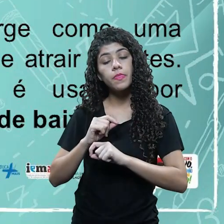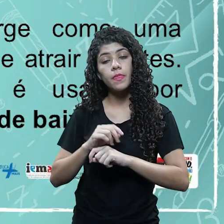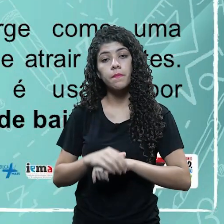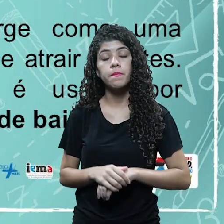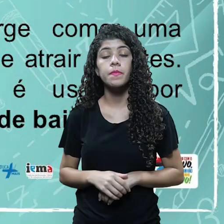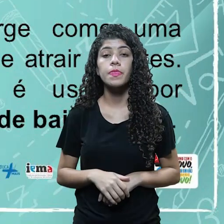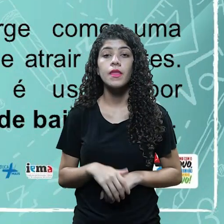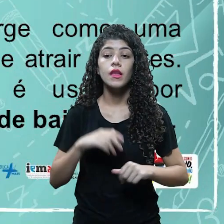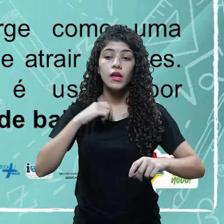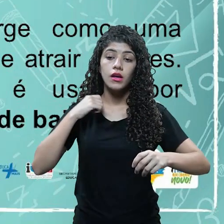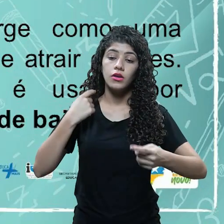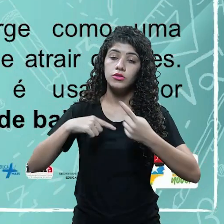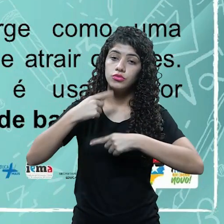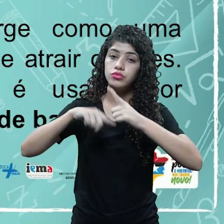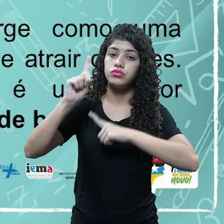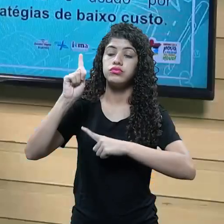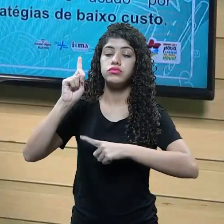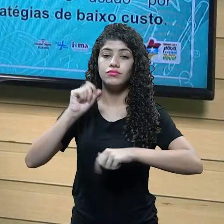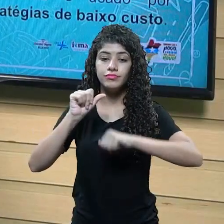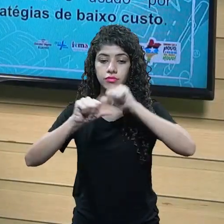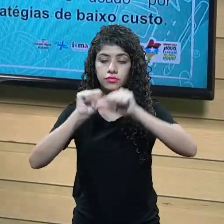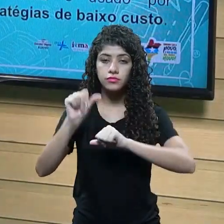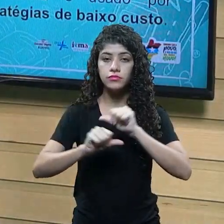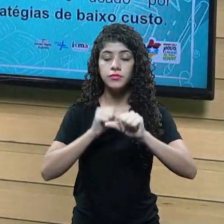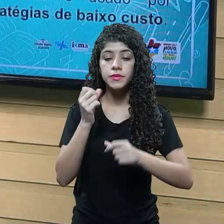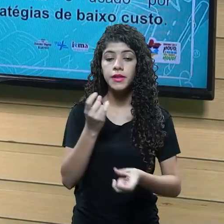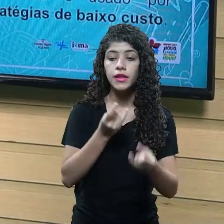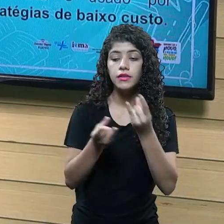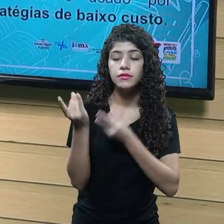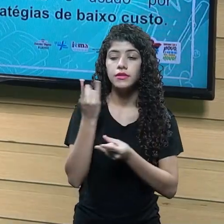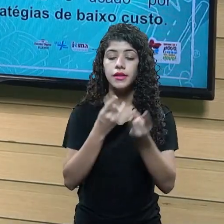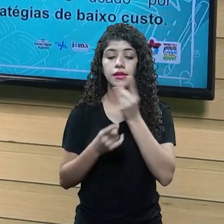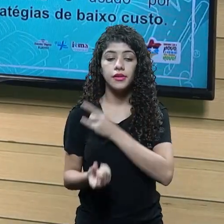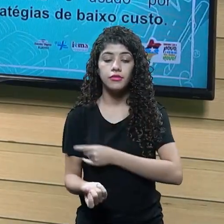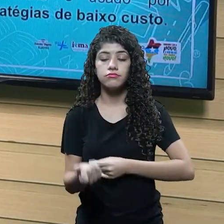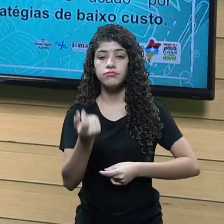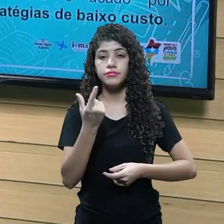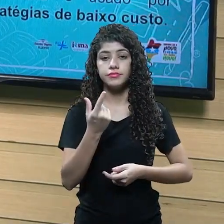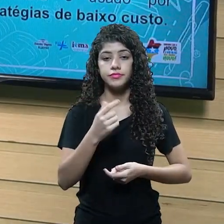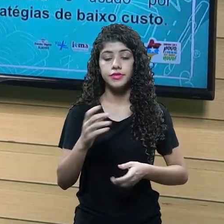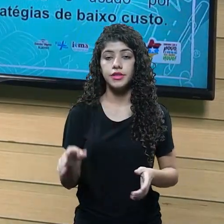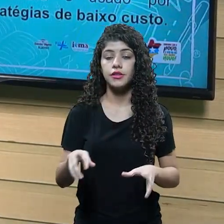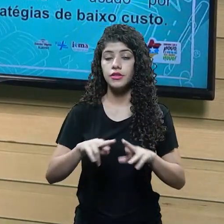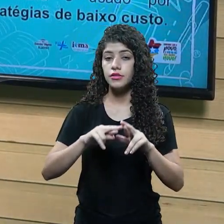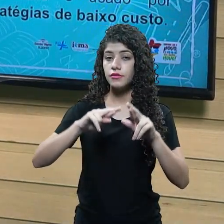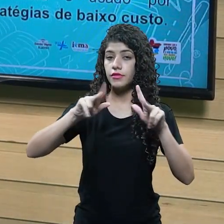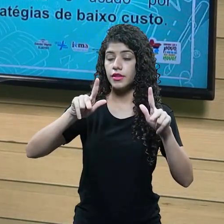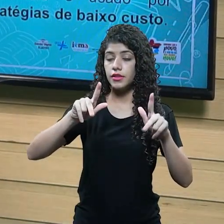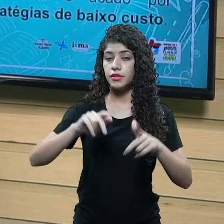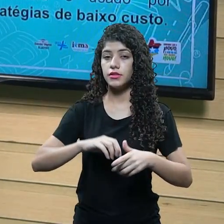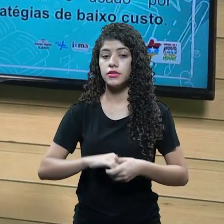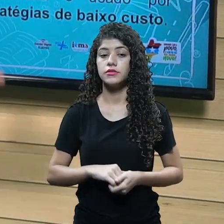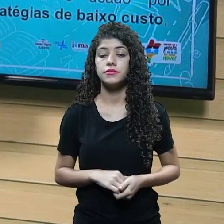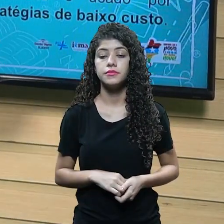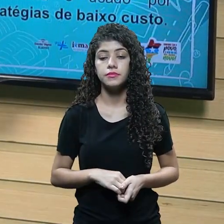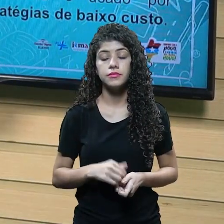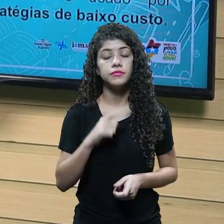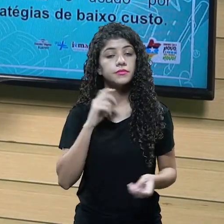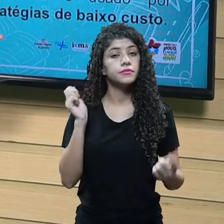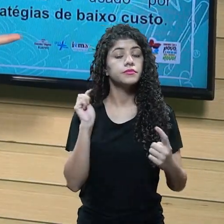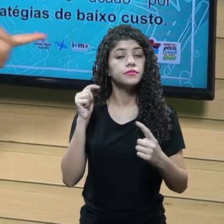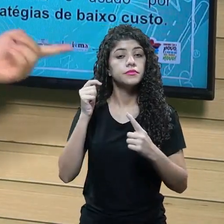inovadora com o principal propósito de atrair os clientes, chamar a atenção ele de um jeito diferente, de jeito realmente inovador, só que tem com o objetivo de